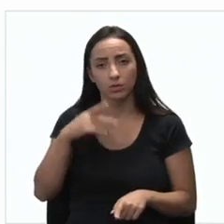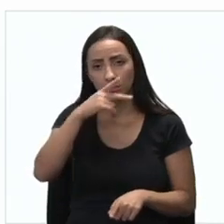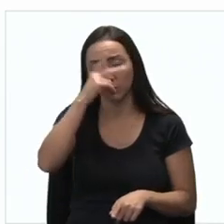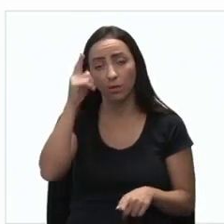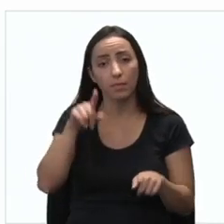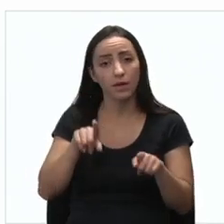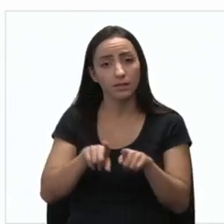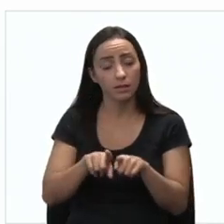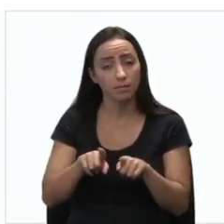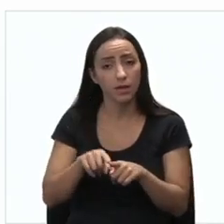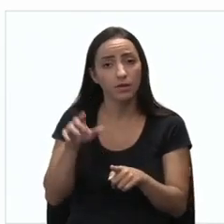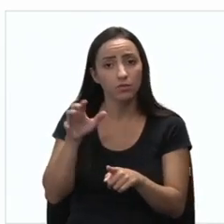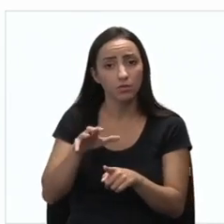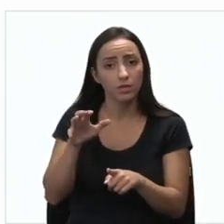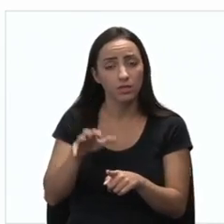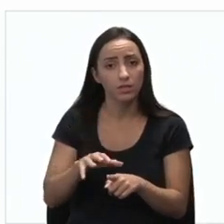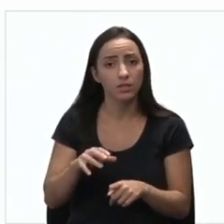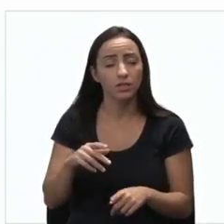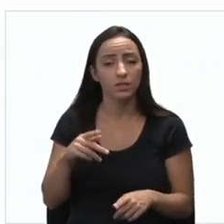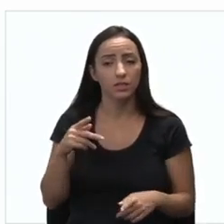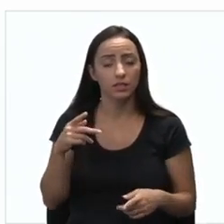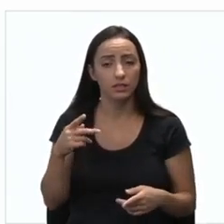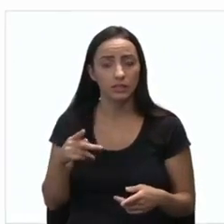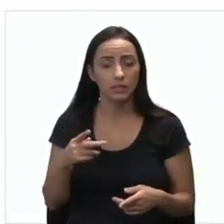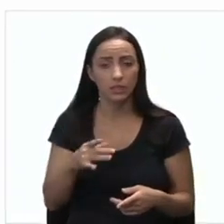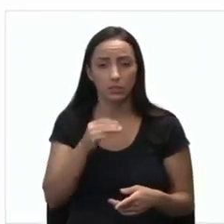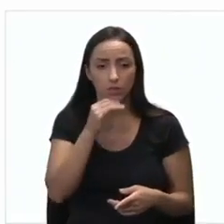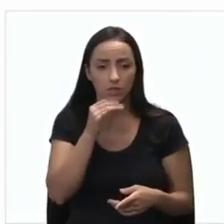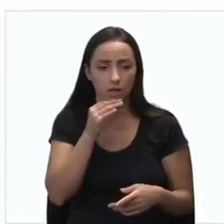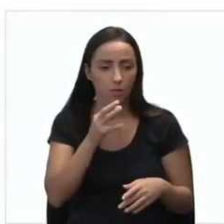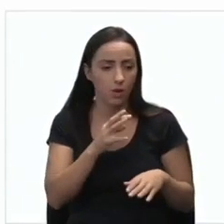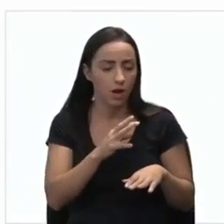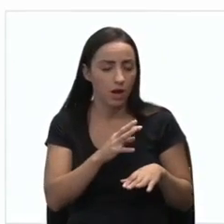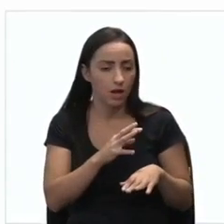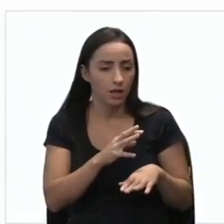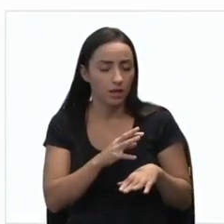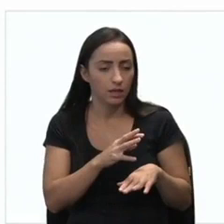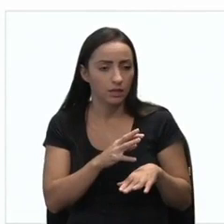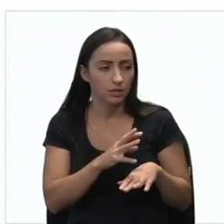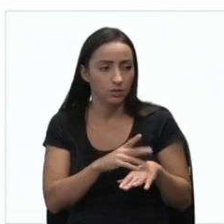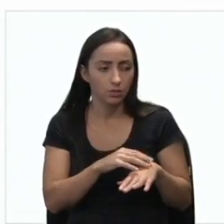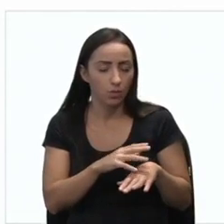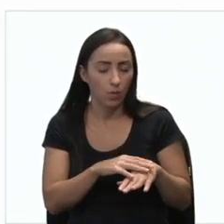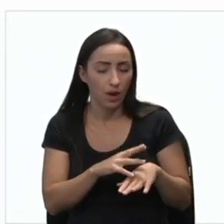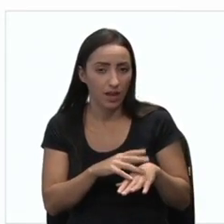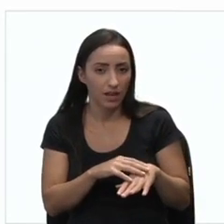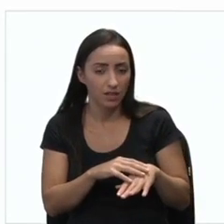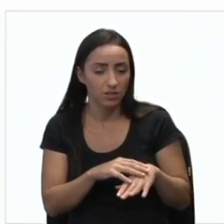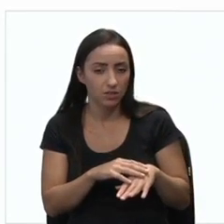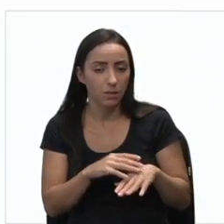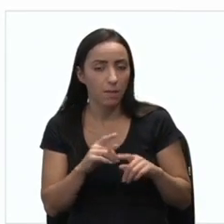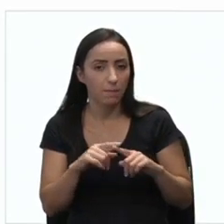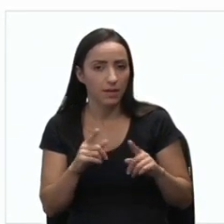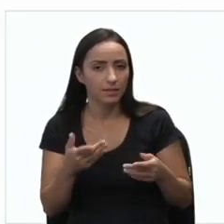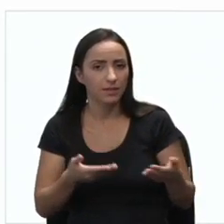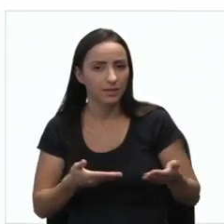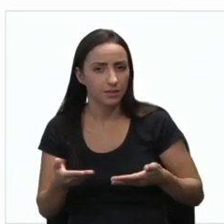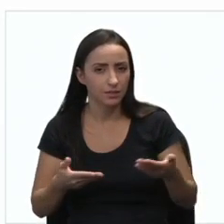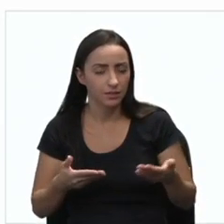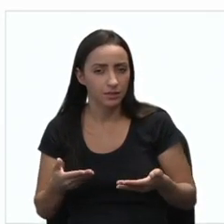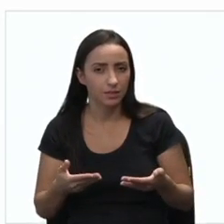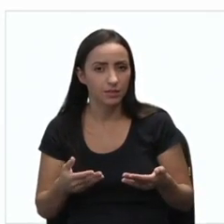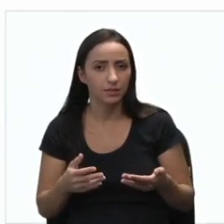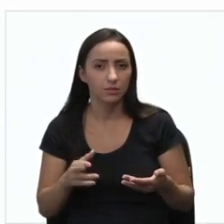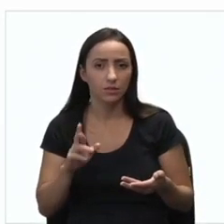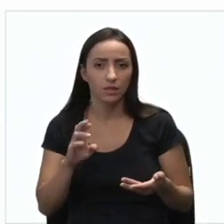vai influenciar na sua recuperação, né? O estado psicológico do cliente vai influenciar muito